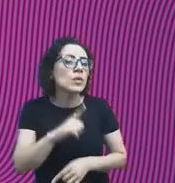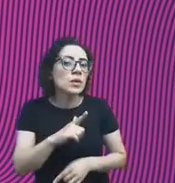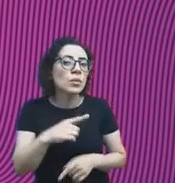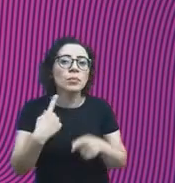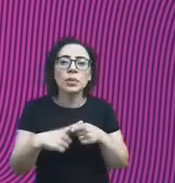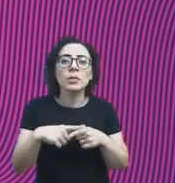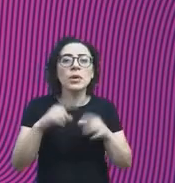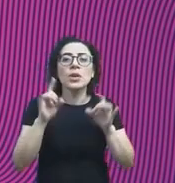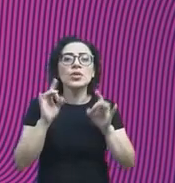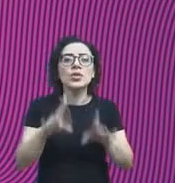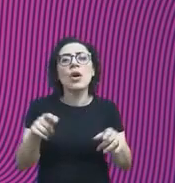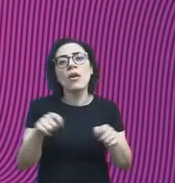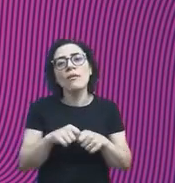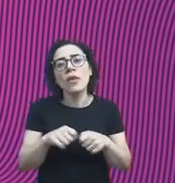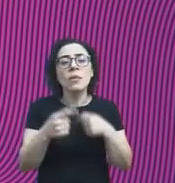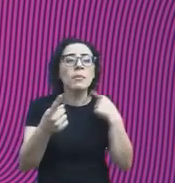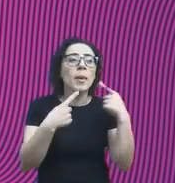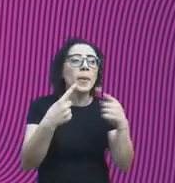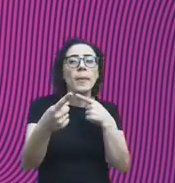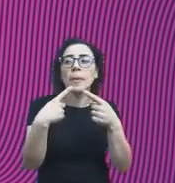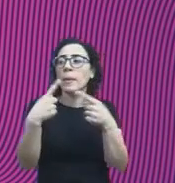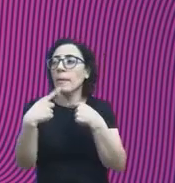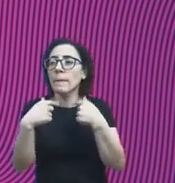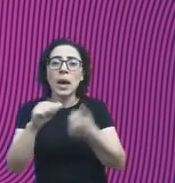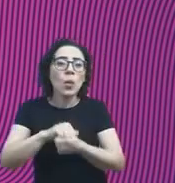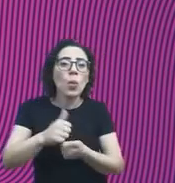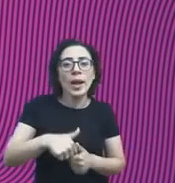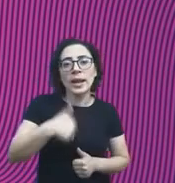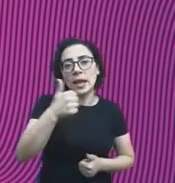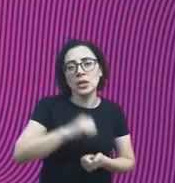qualidade. Sobre prontuário,